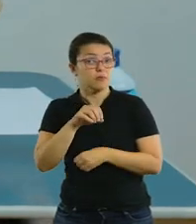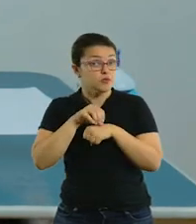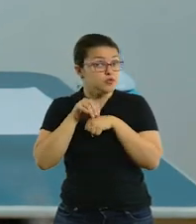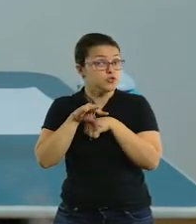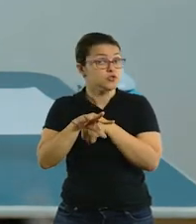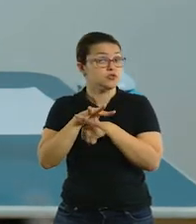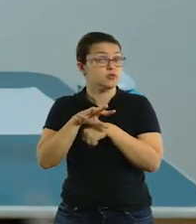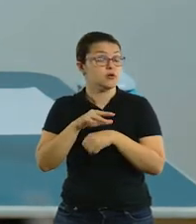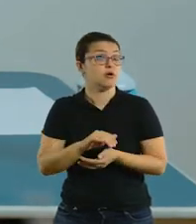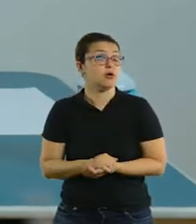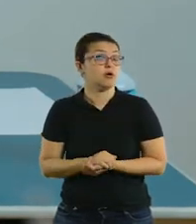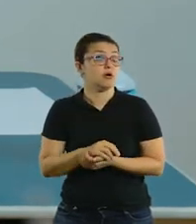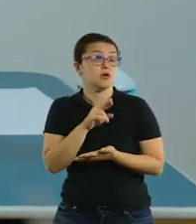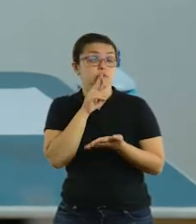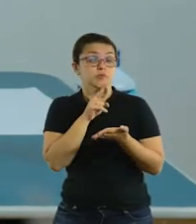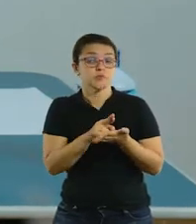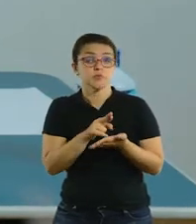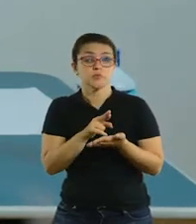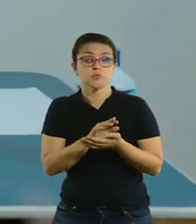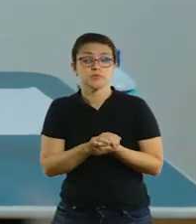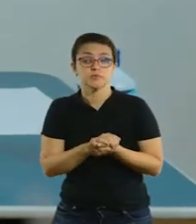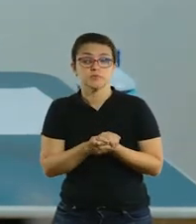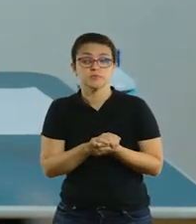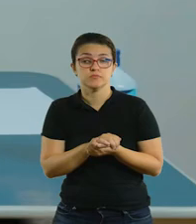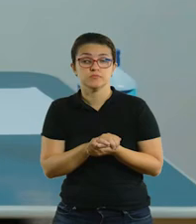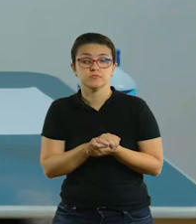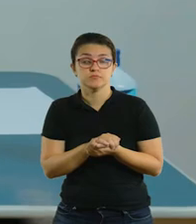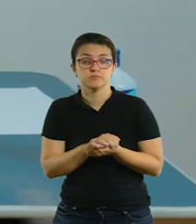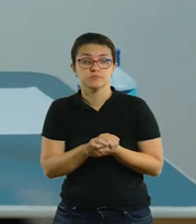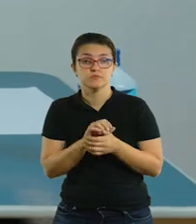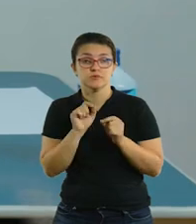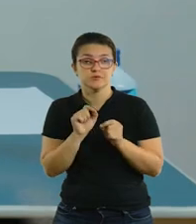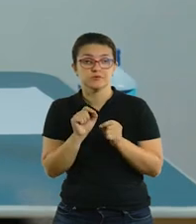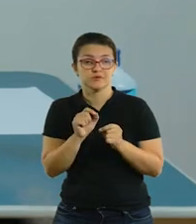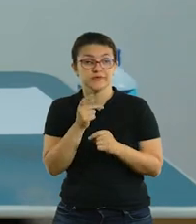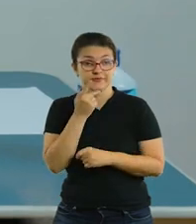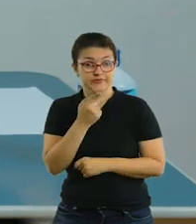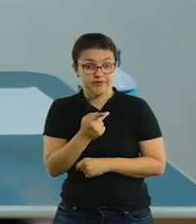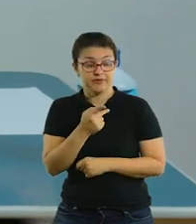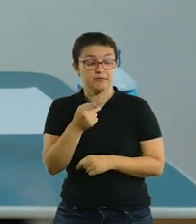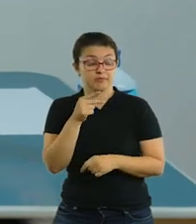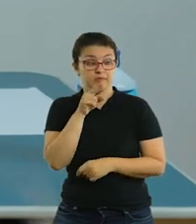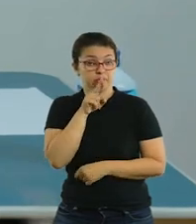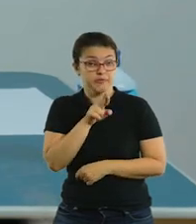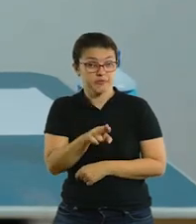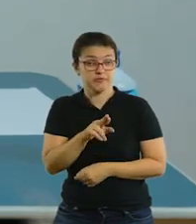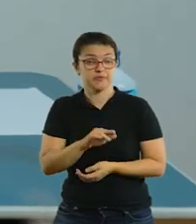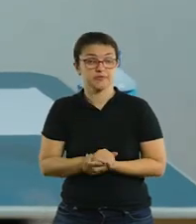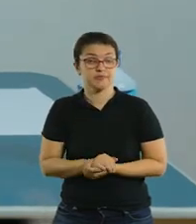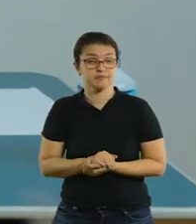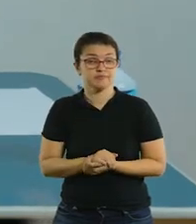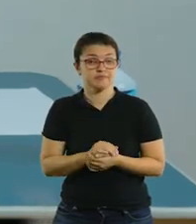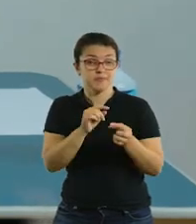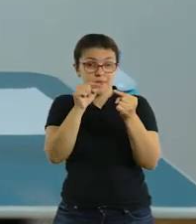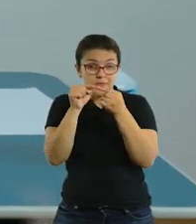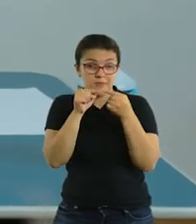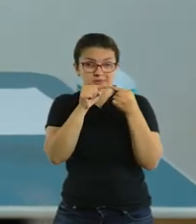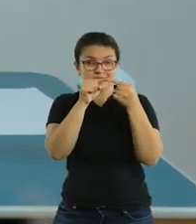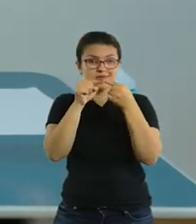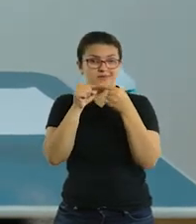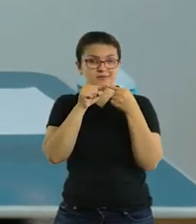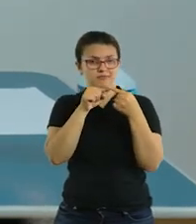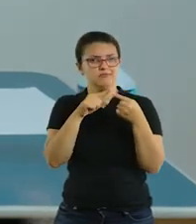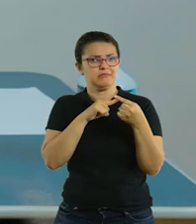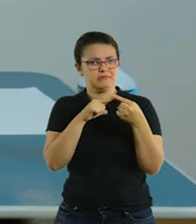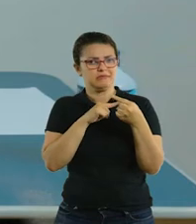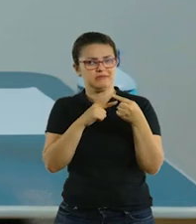tá? A resposta, tá? A palavra que vocês vão utilizar para responder essas questões, ela está rimando com as palavras